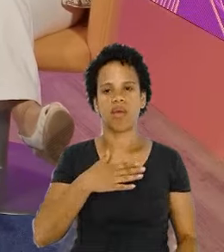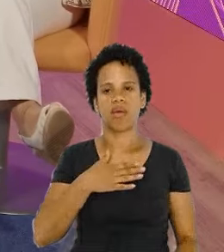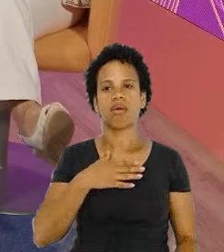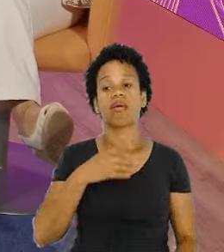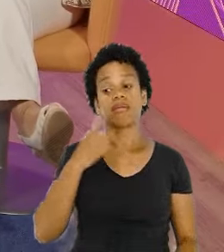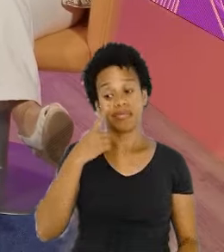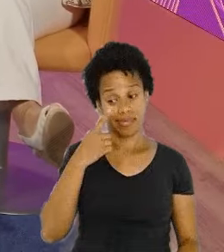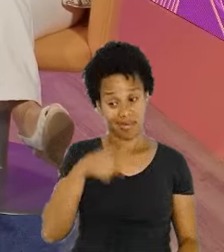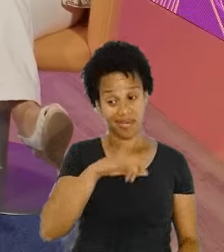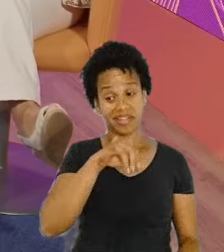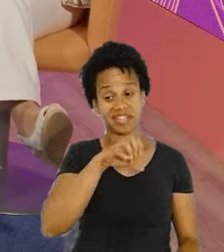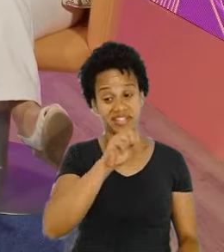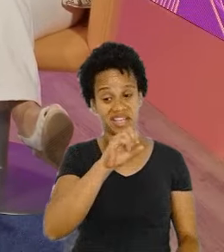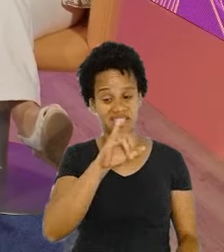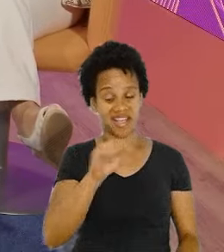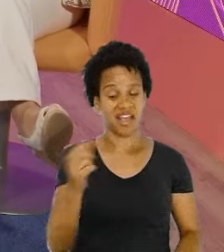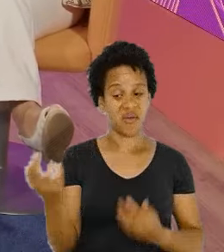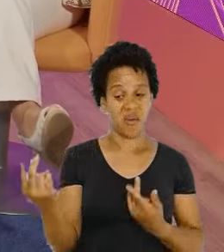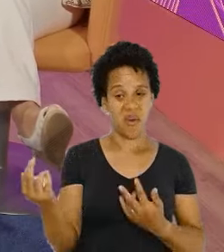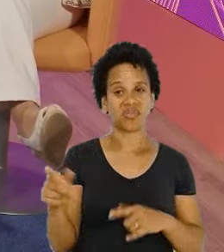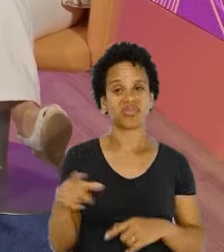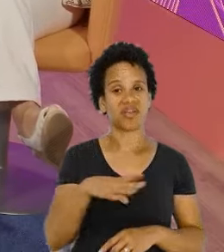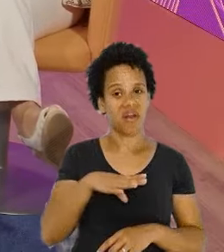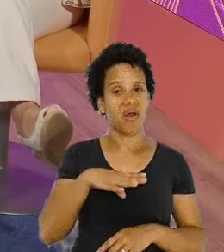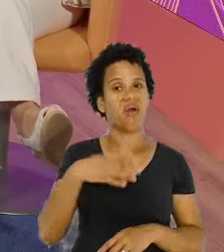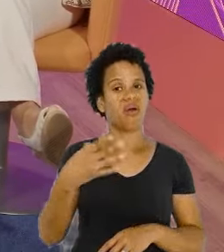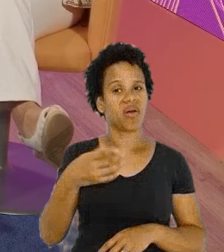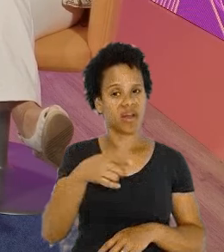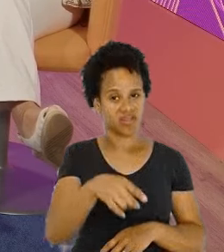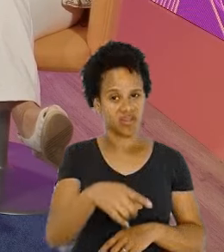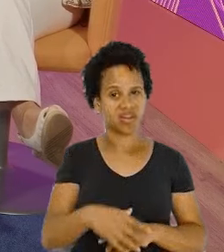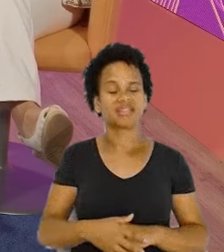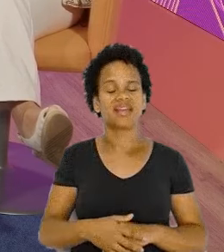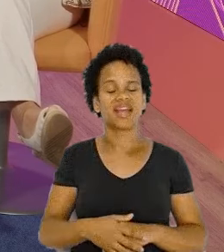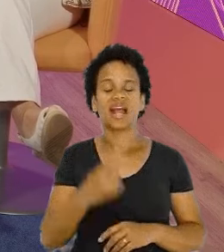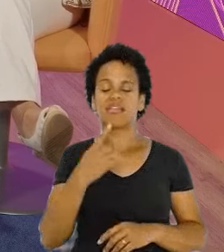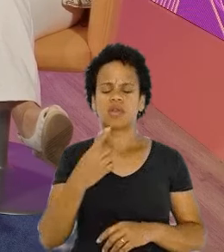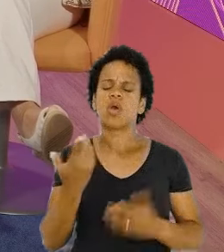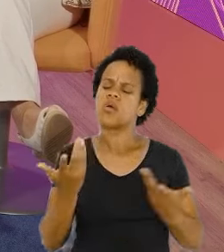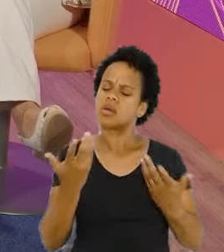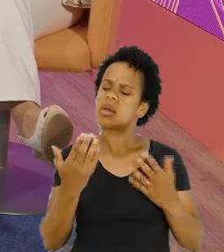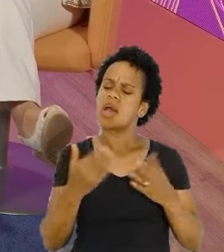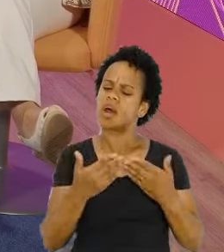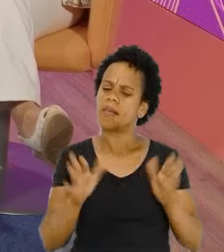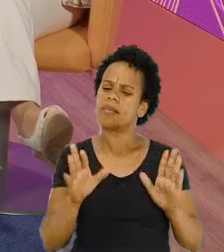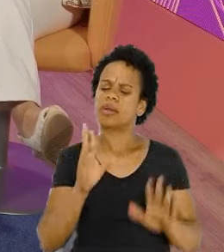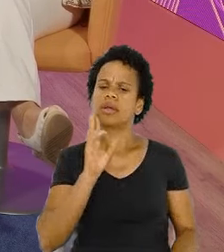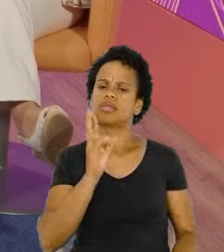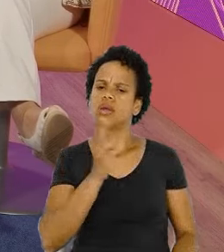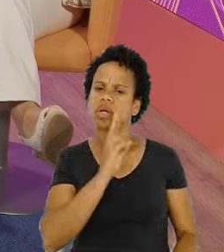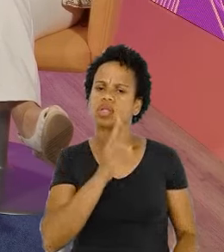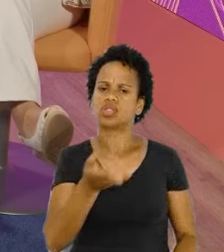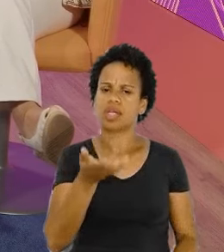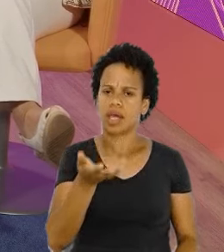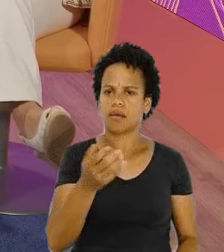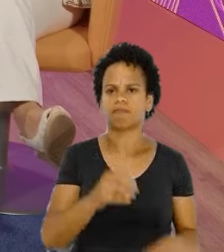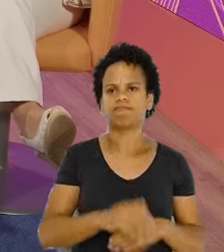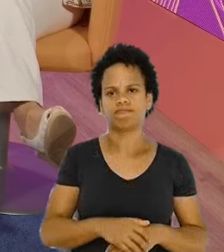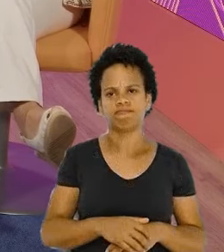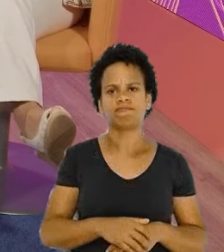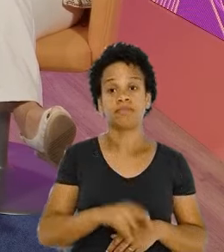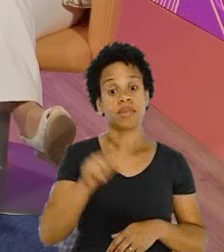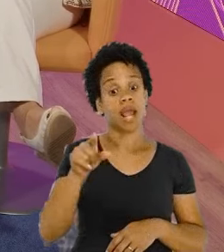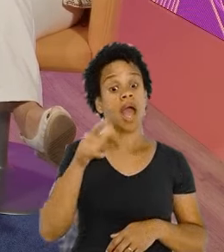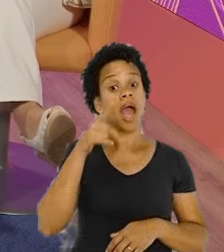igual a você eu quero ser dona do meua foi mais corajosa eu quero abrir meu negócio né eu quero abrir um restaurante aí a irmã